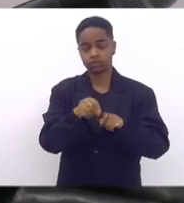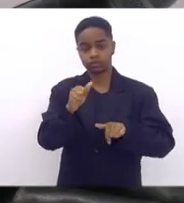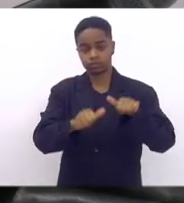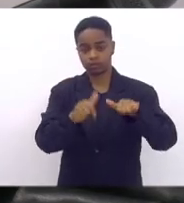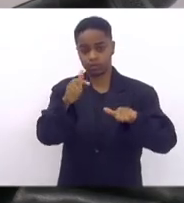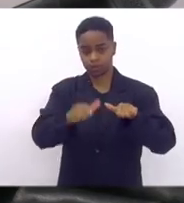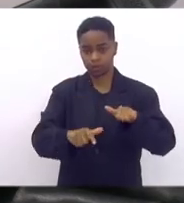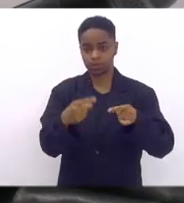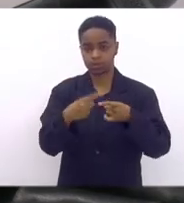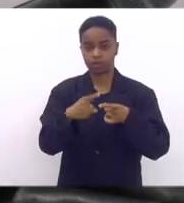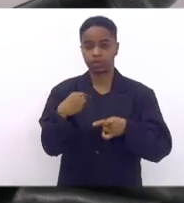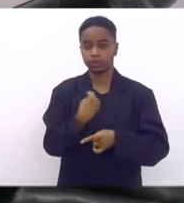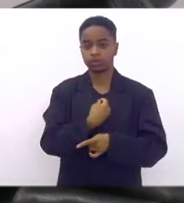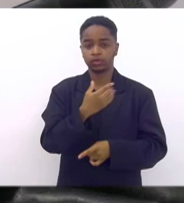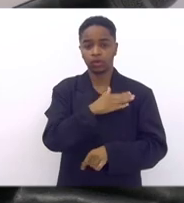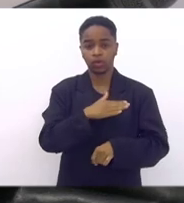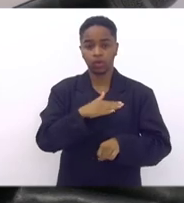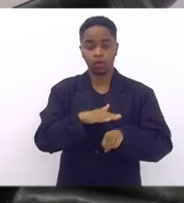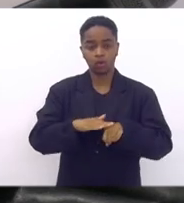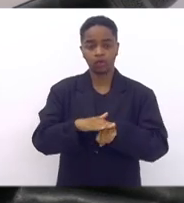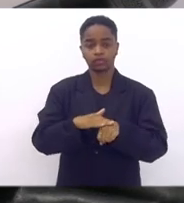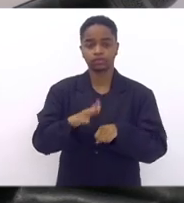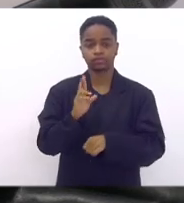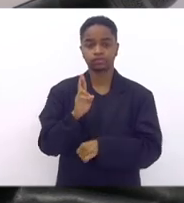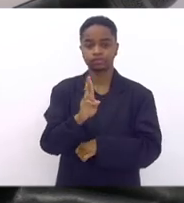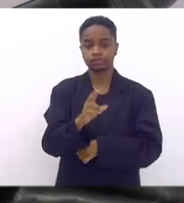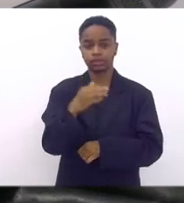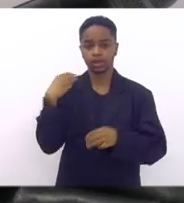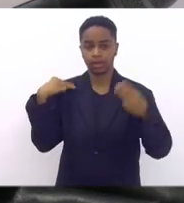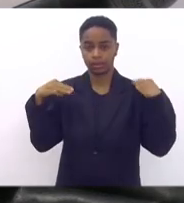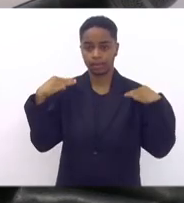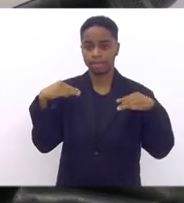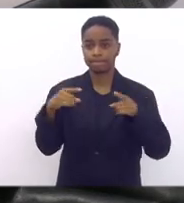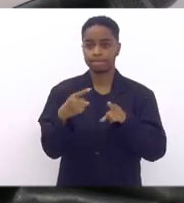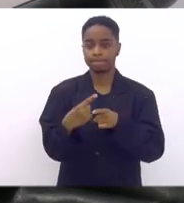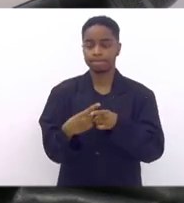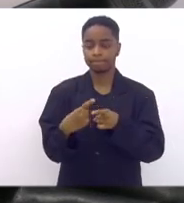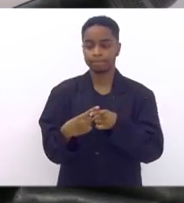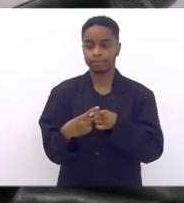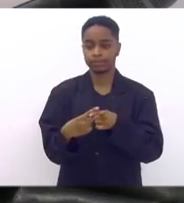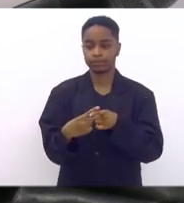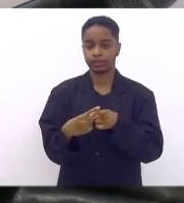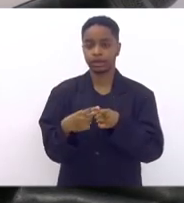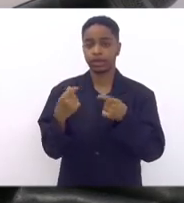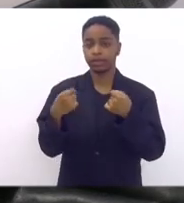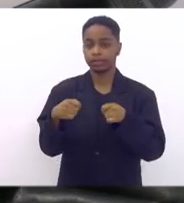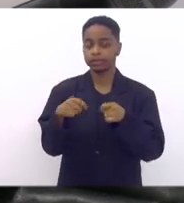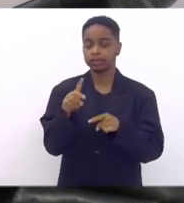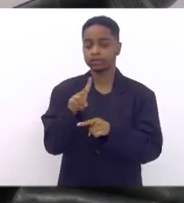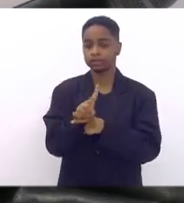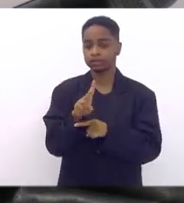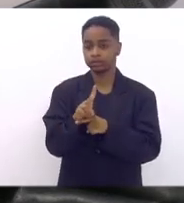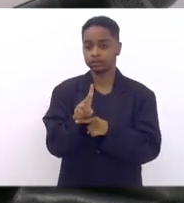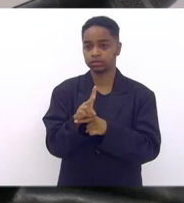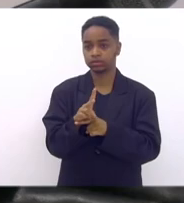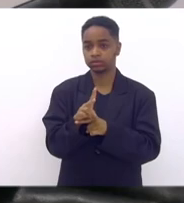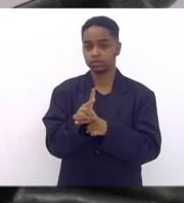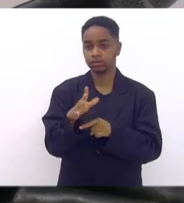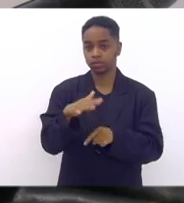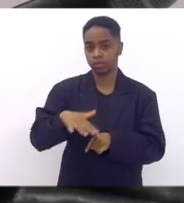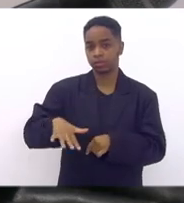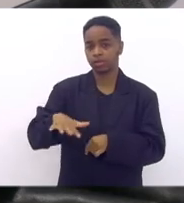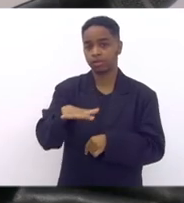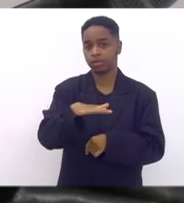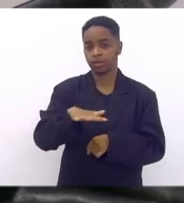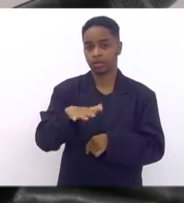Almirante que teve aqui no questionamento que nós fizemos se a obrigação da Marinha do Brasil preservar né o ambiente natural